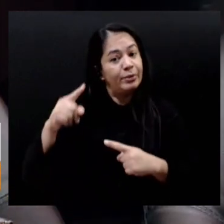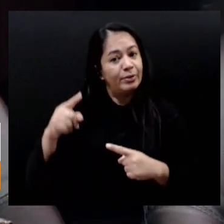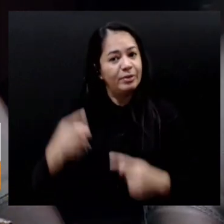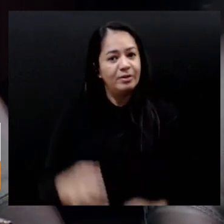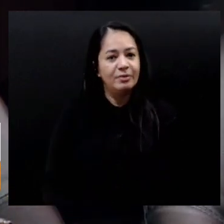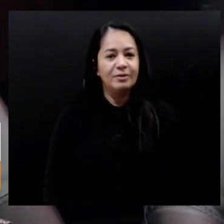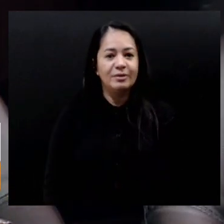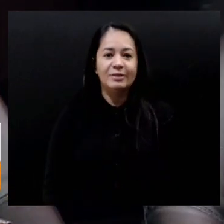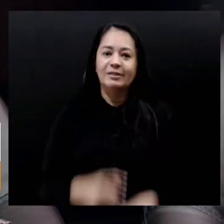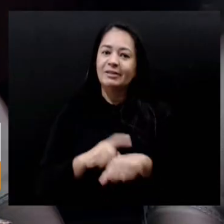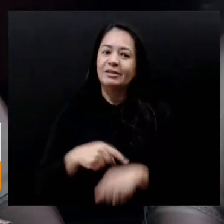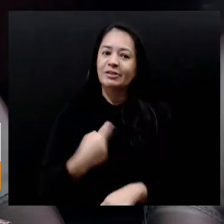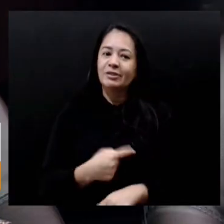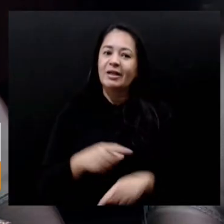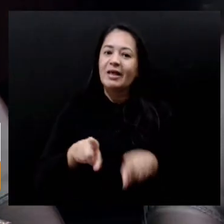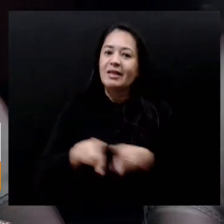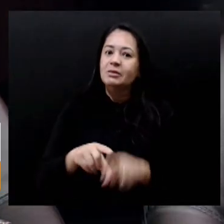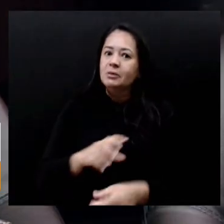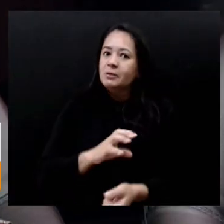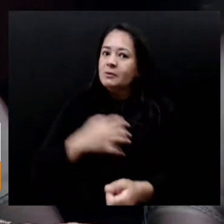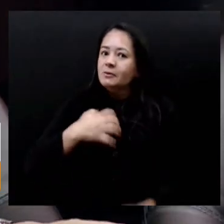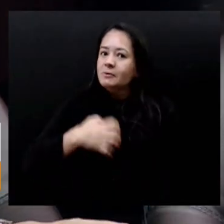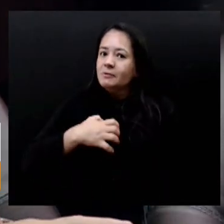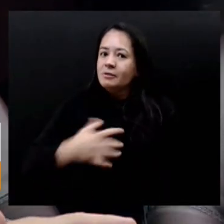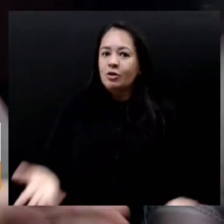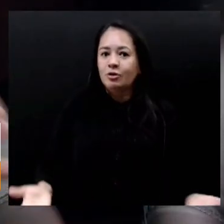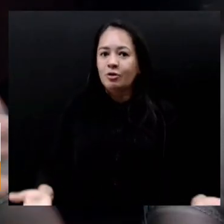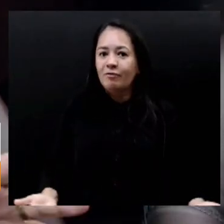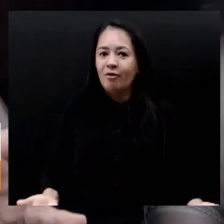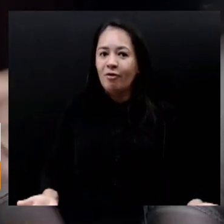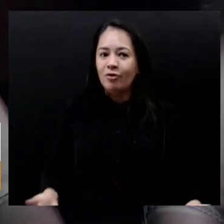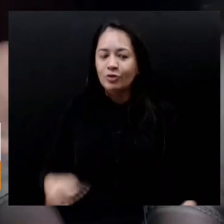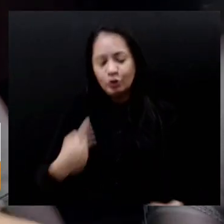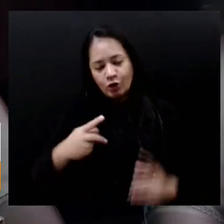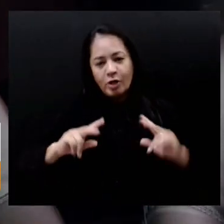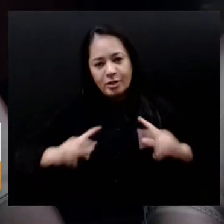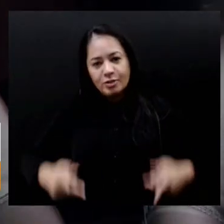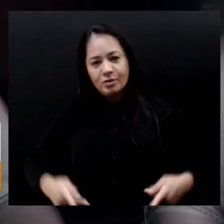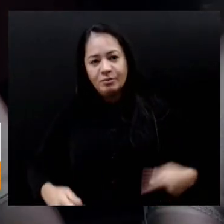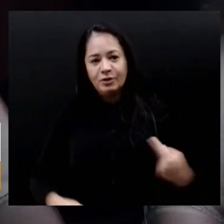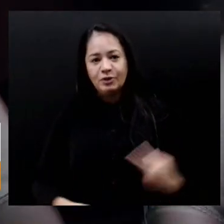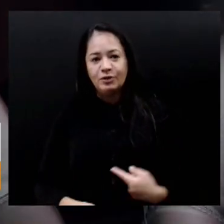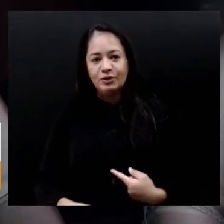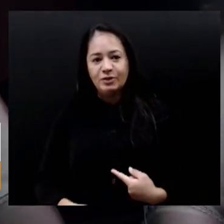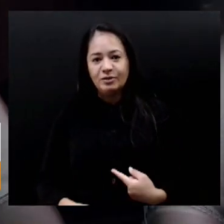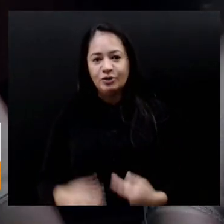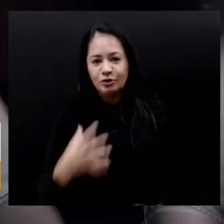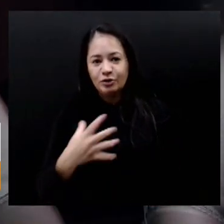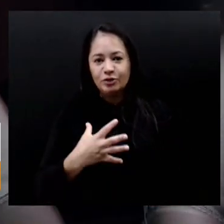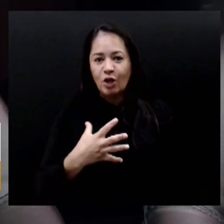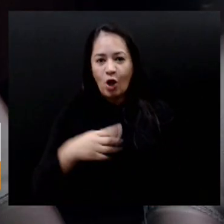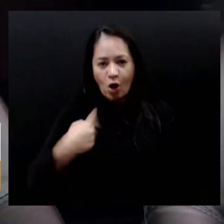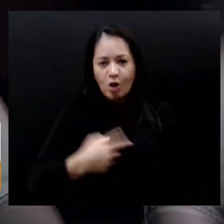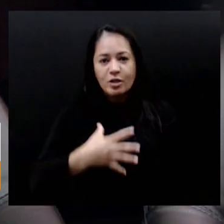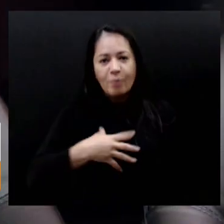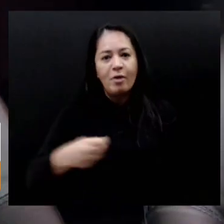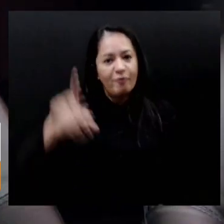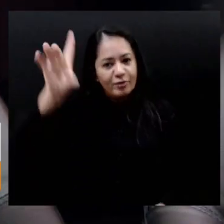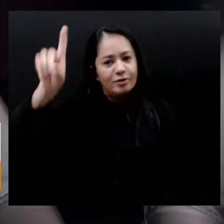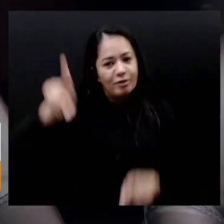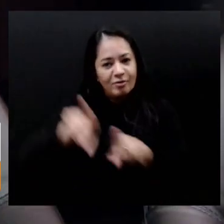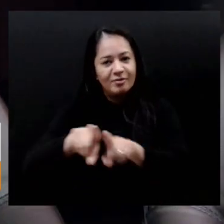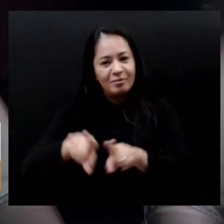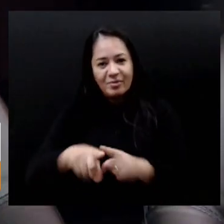fica irritado, né? Também Somos seres humanos, não é? apesar de acharem Aham. que a gente é filho de outra coisa, ele também é filho de Deus. Então, a gente tem